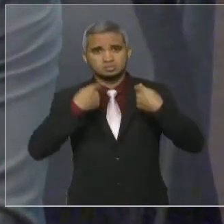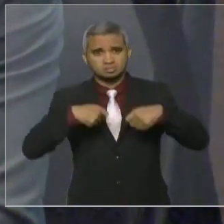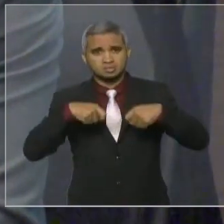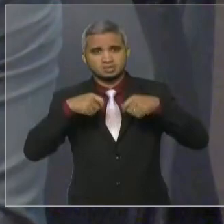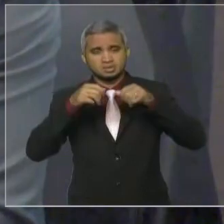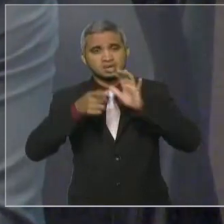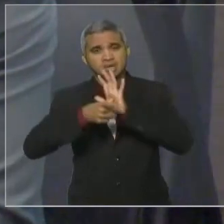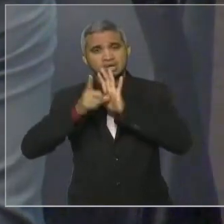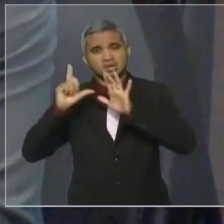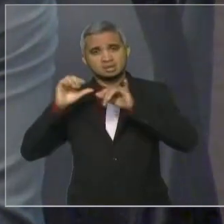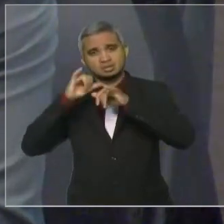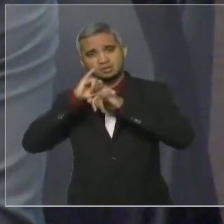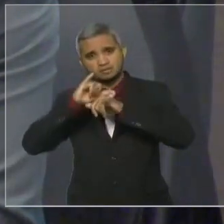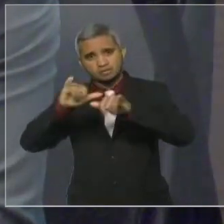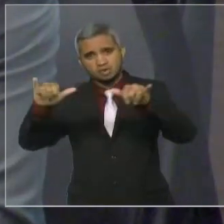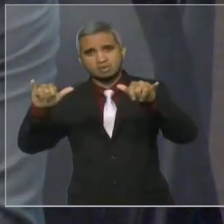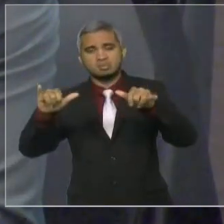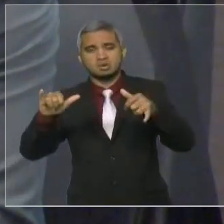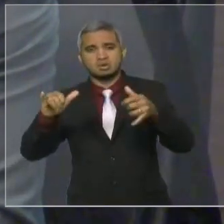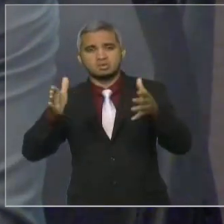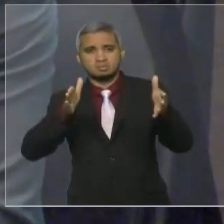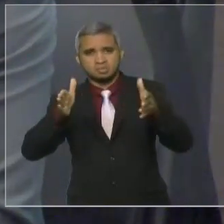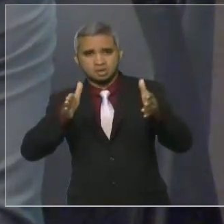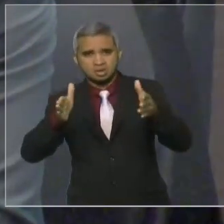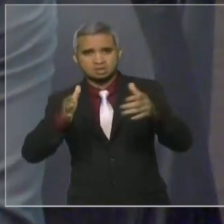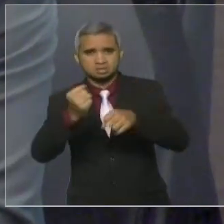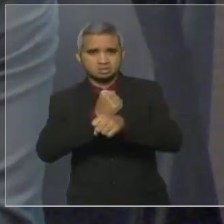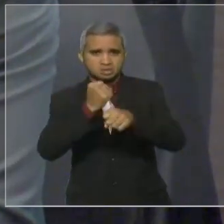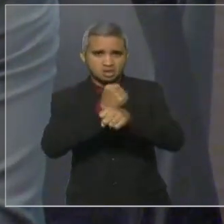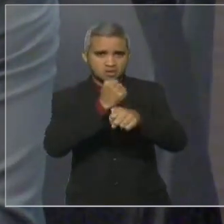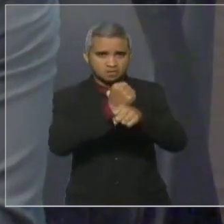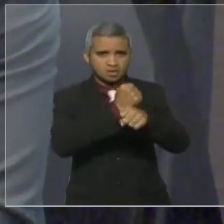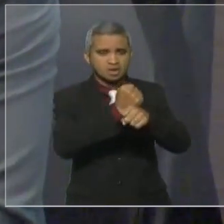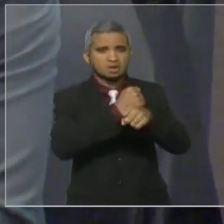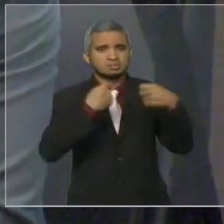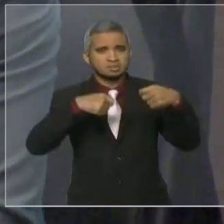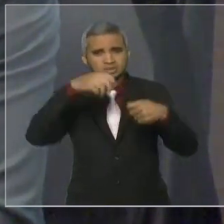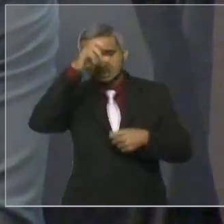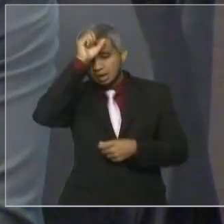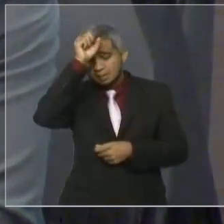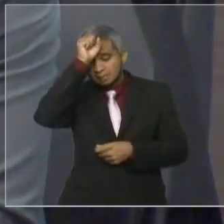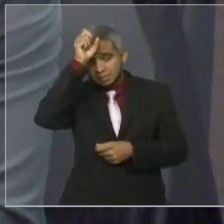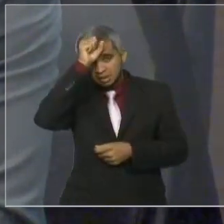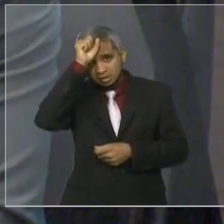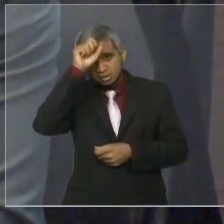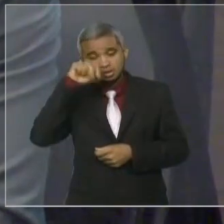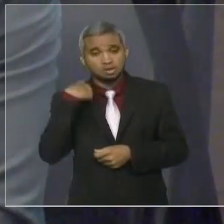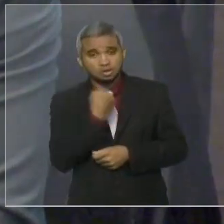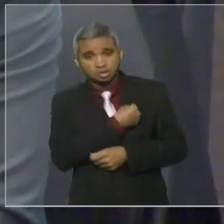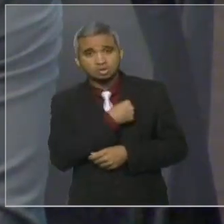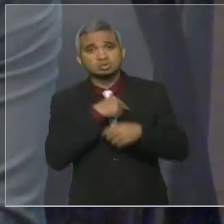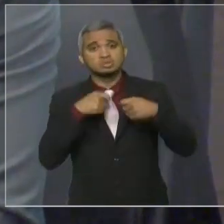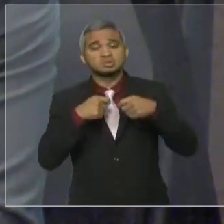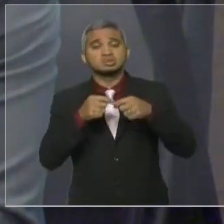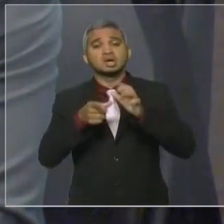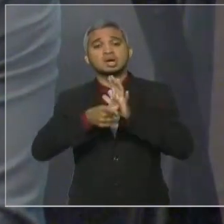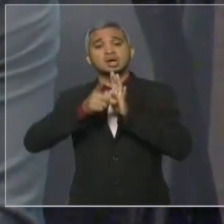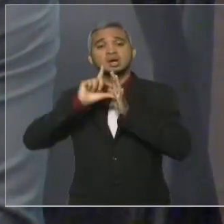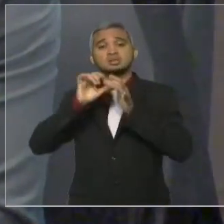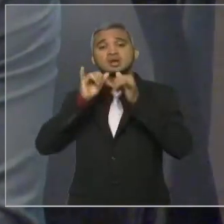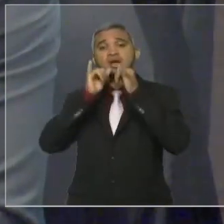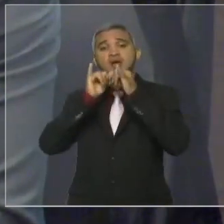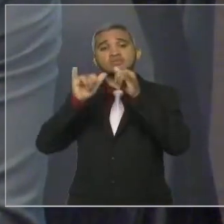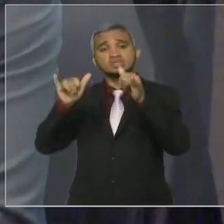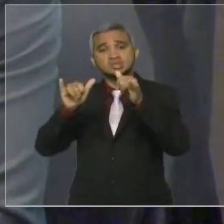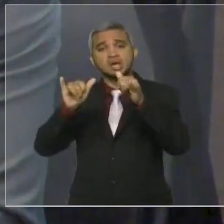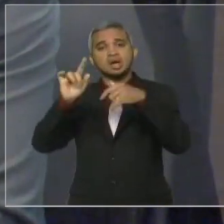questão da reforma, prazo de reforma. A gente deve sempre aprender com o que a gente vivencia o dia a dia para que a gente melhore. E eu